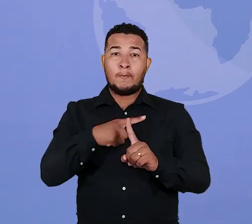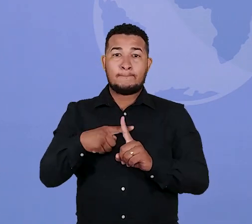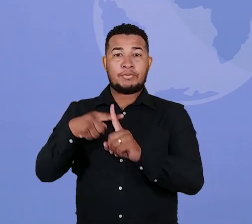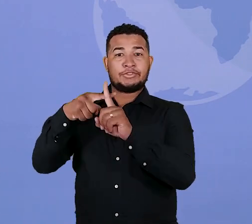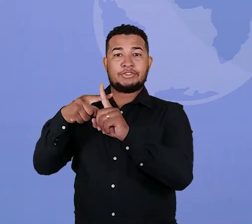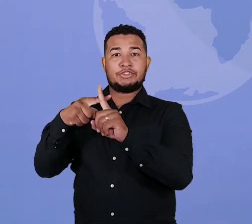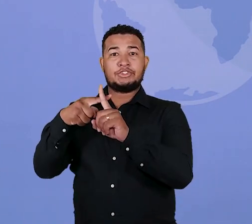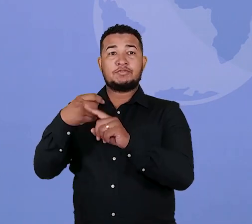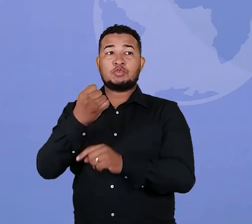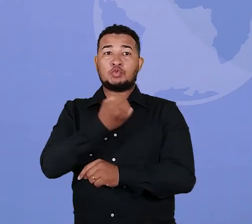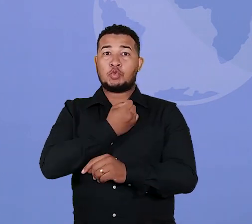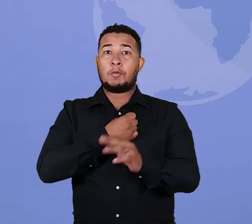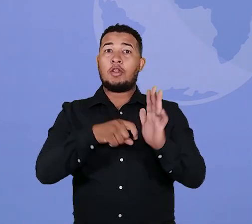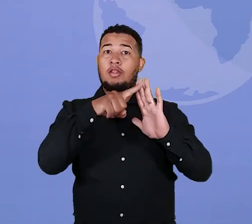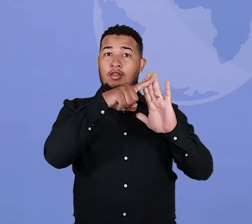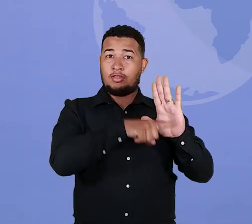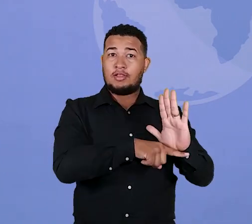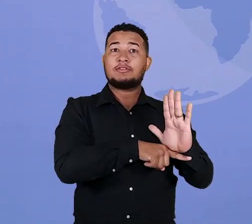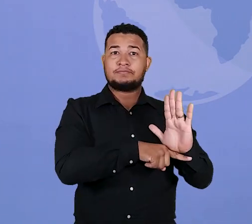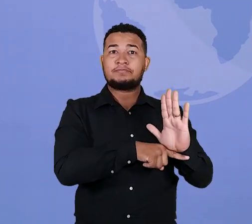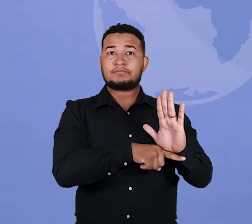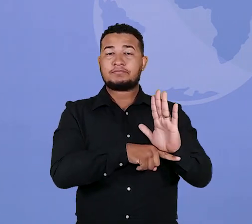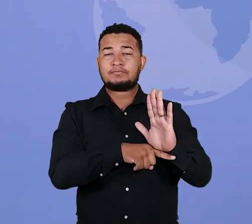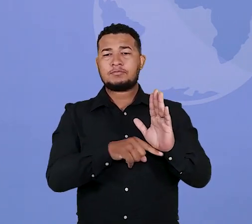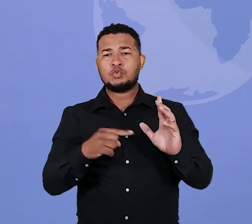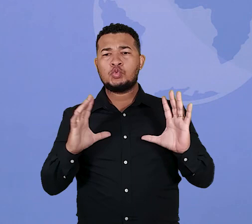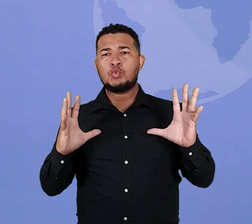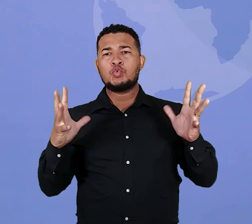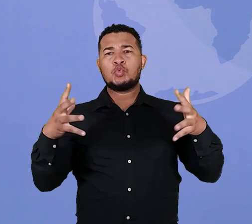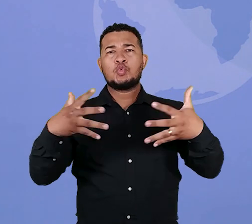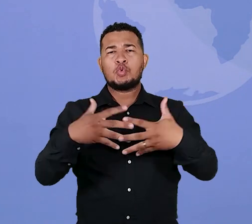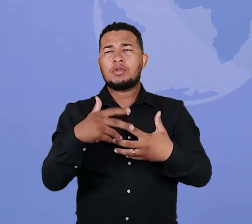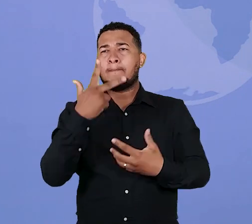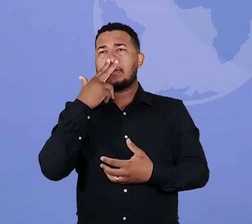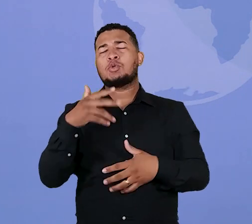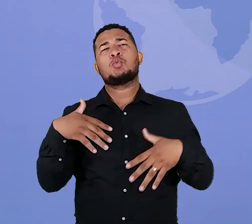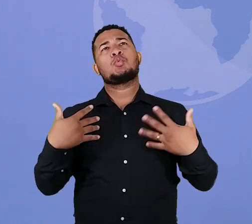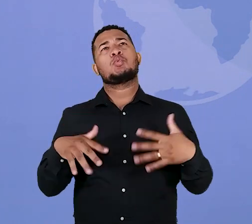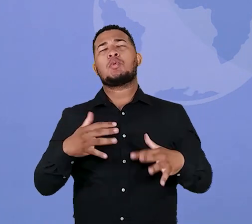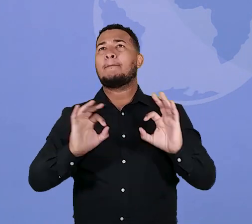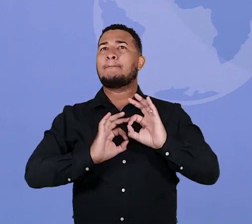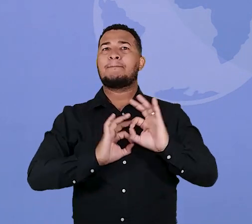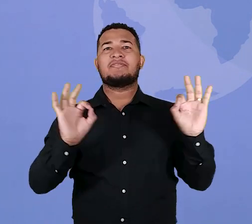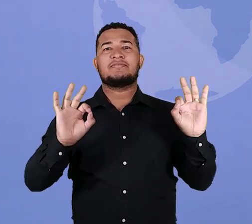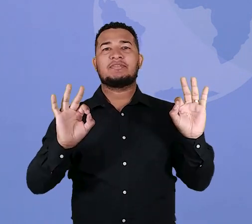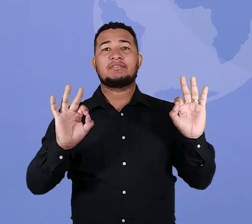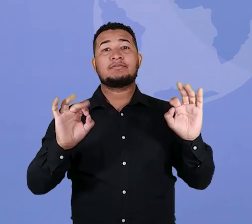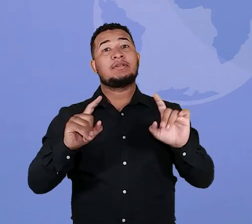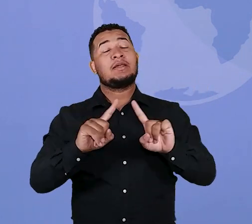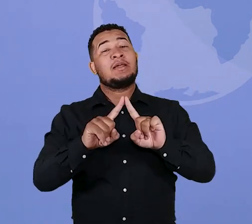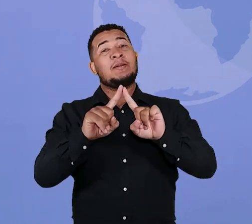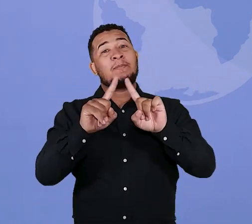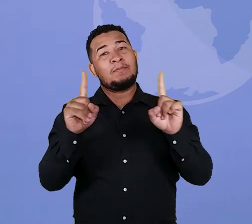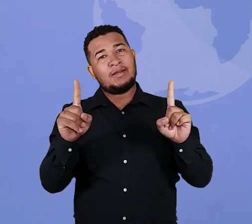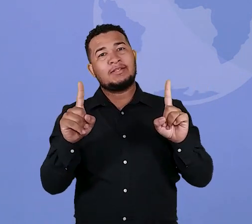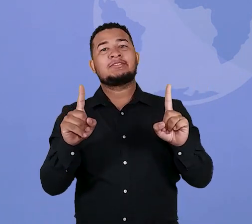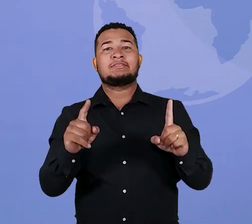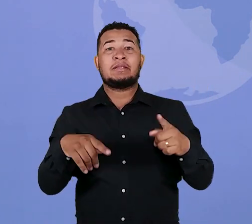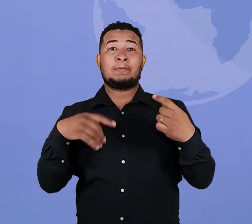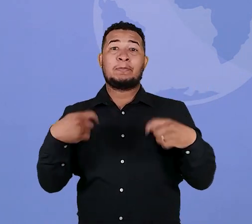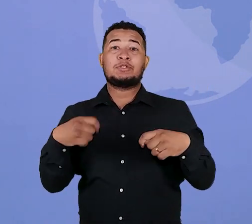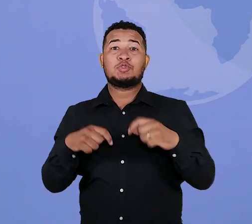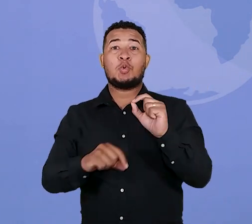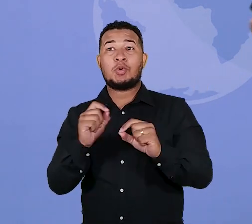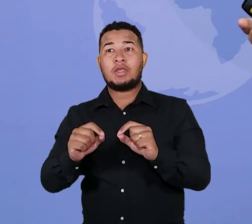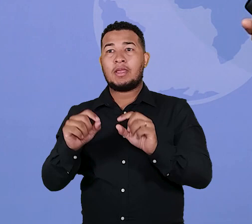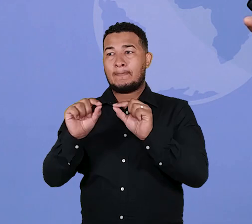os seus números negativos e tudo parecia perfeito. Porém, houve a